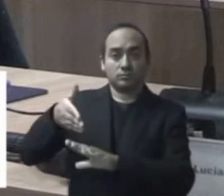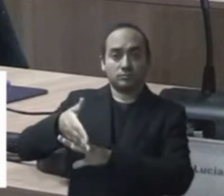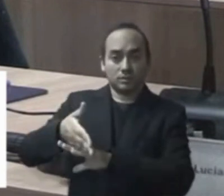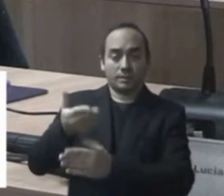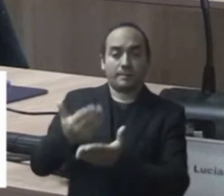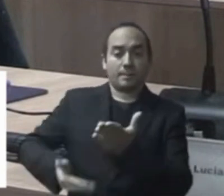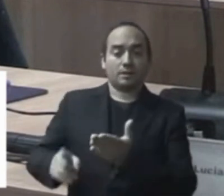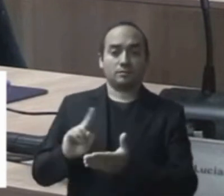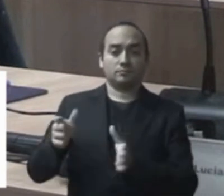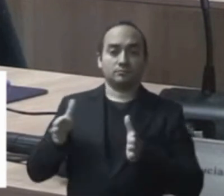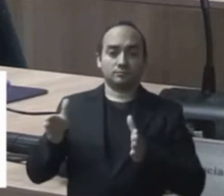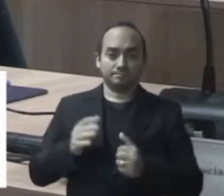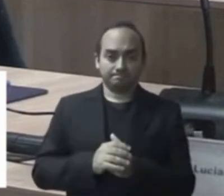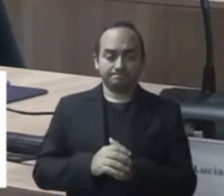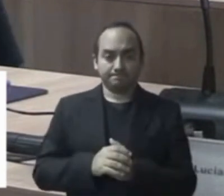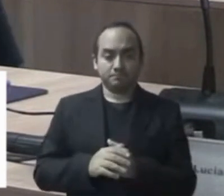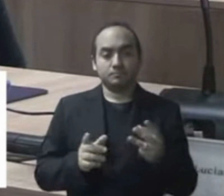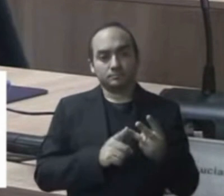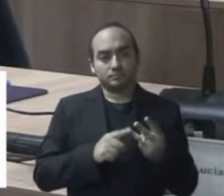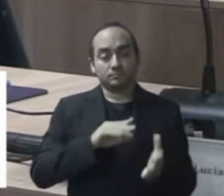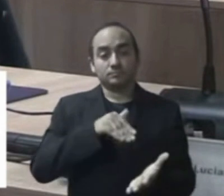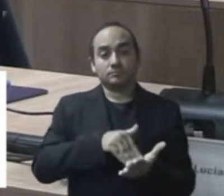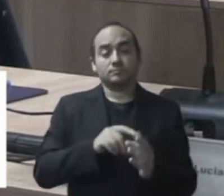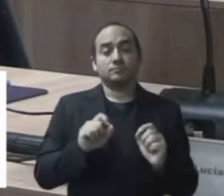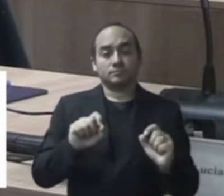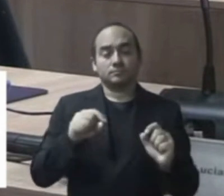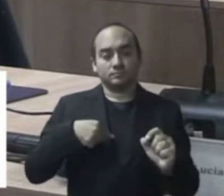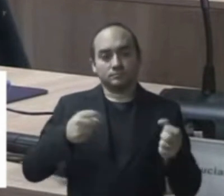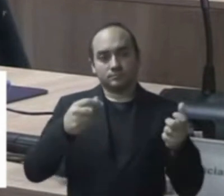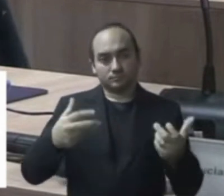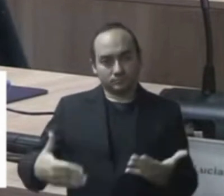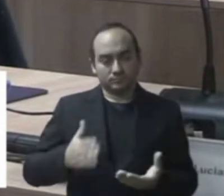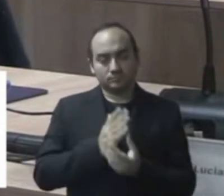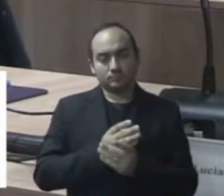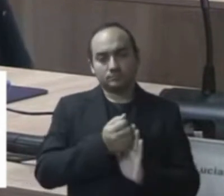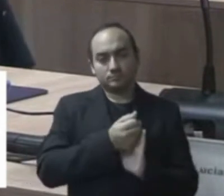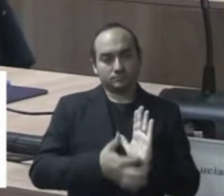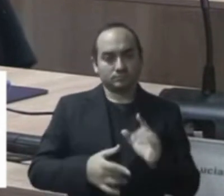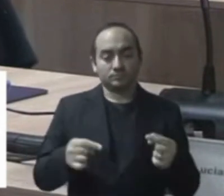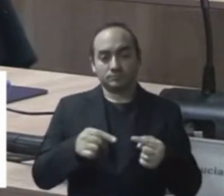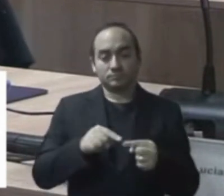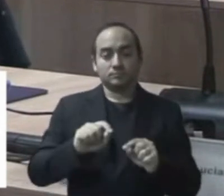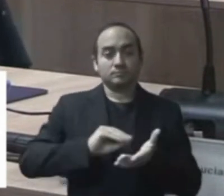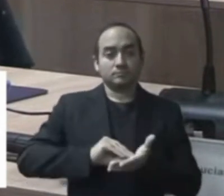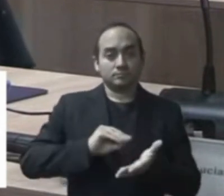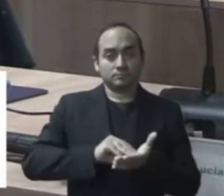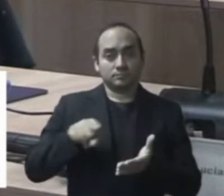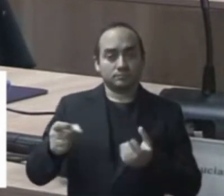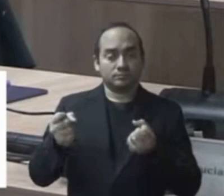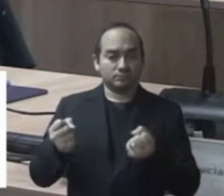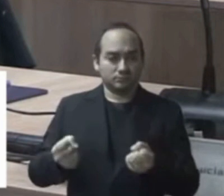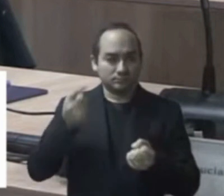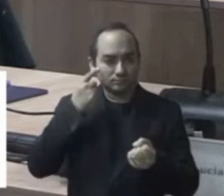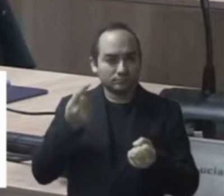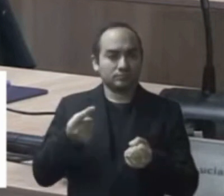do mandato eletivo. E o terceiro e último ponto destacado nos embargos de declaração diz respeito à ausência de sopesamento quanto às provas